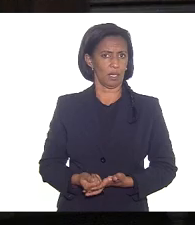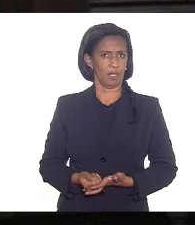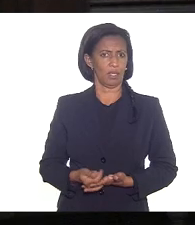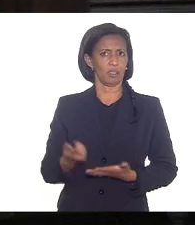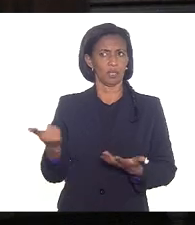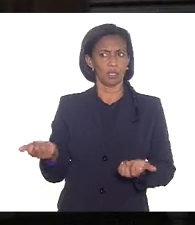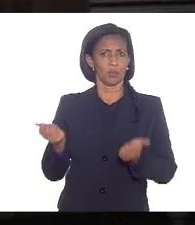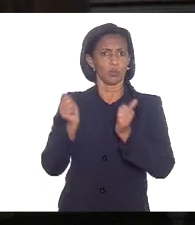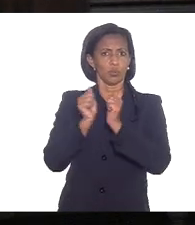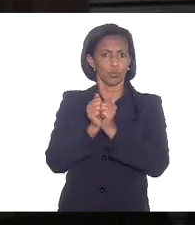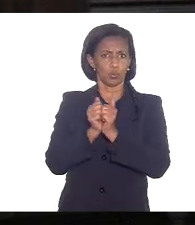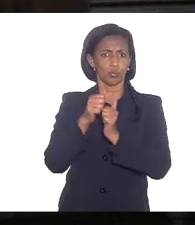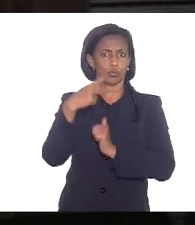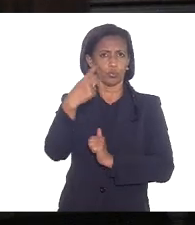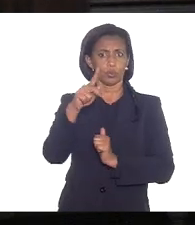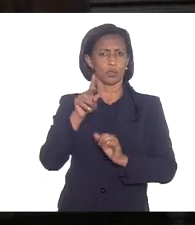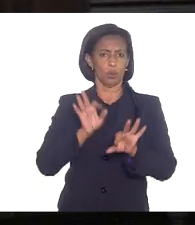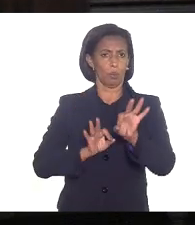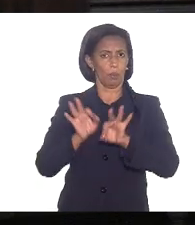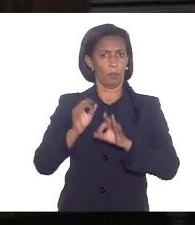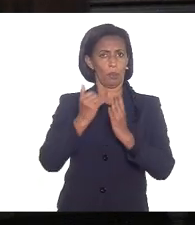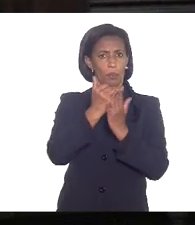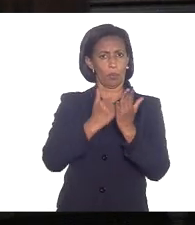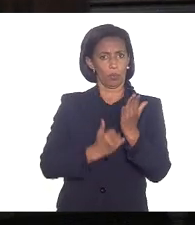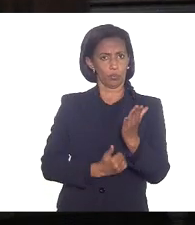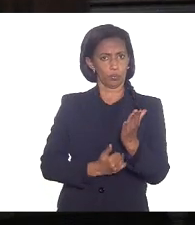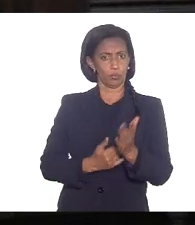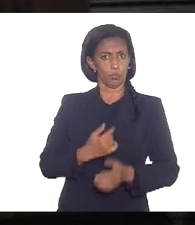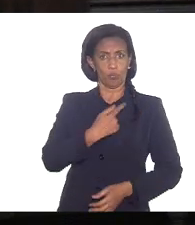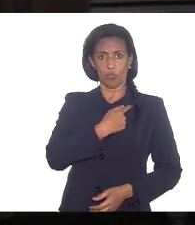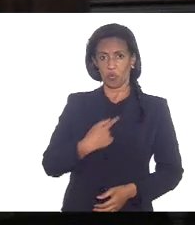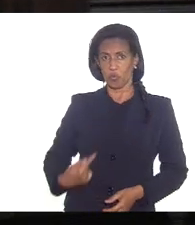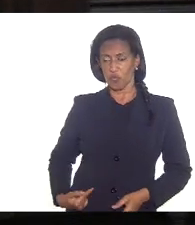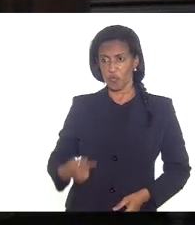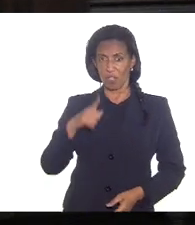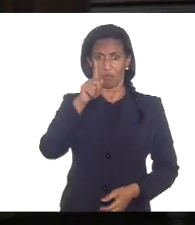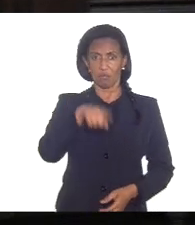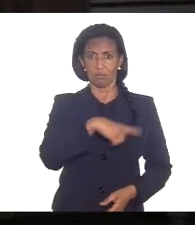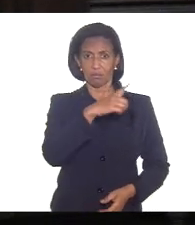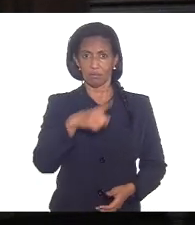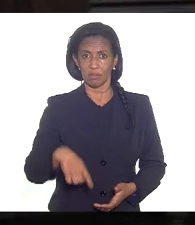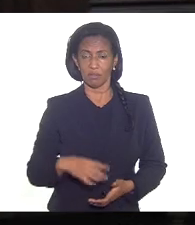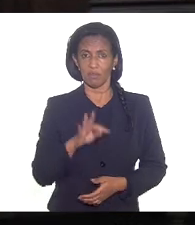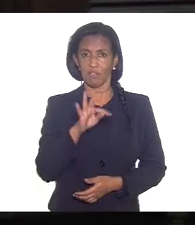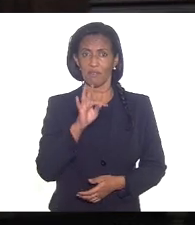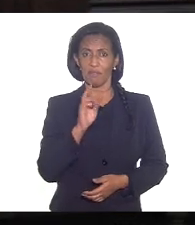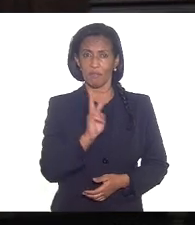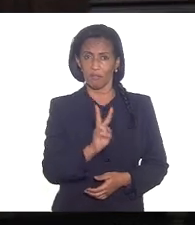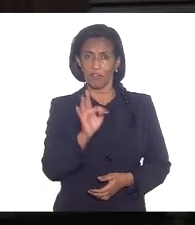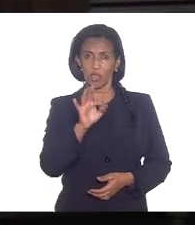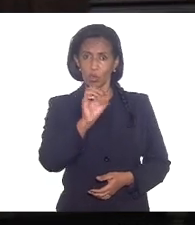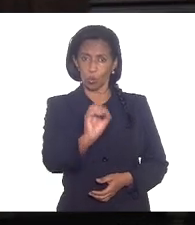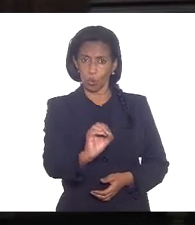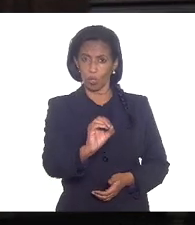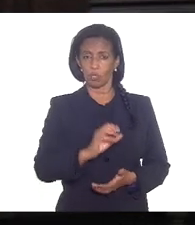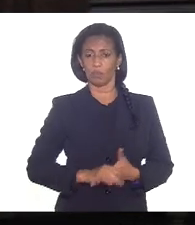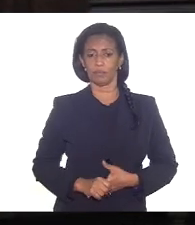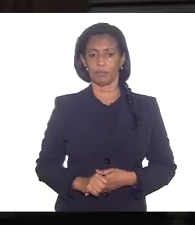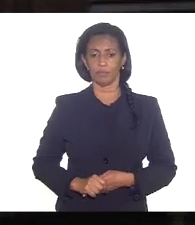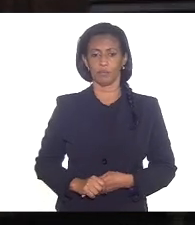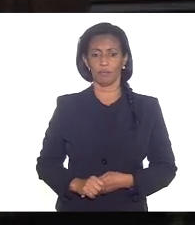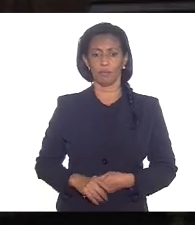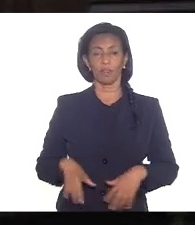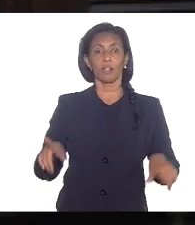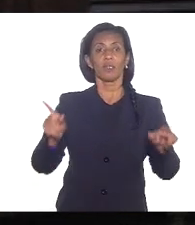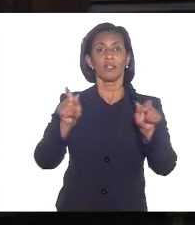aderimos ao seu projeto e o governo vetou seu presidente o governo vetor nós